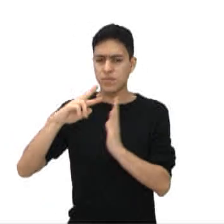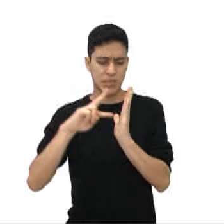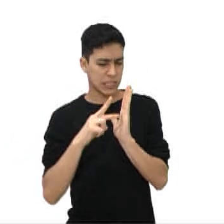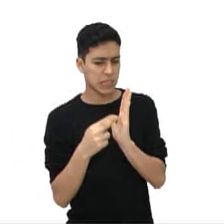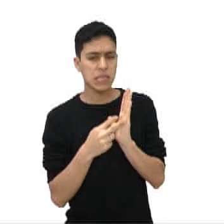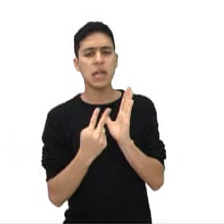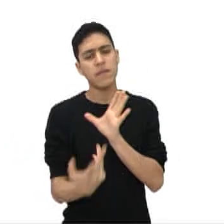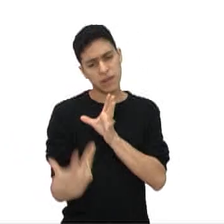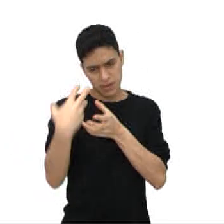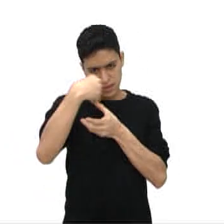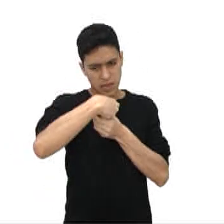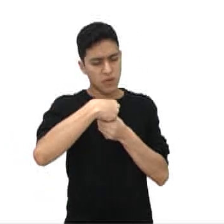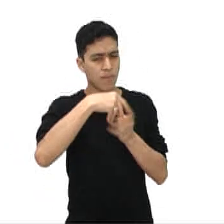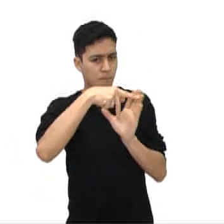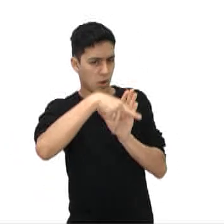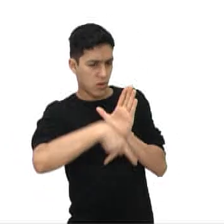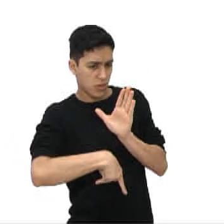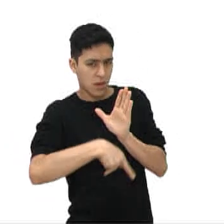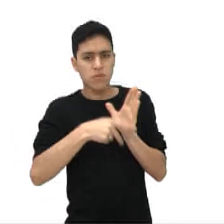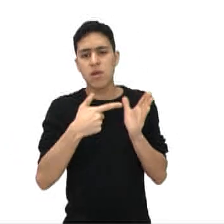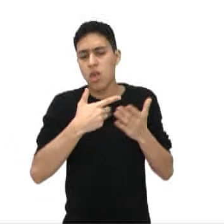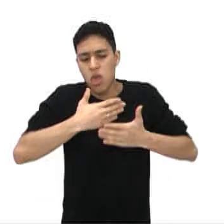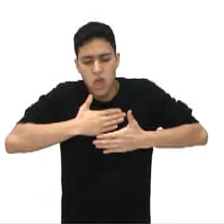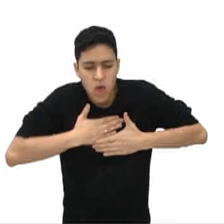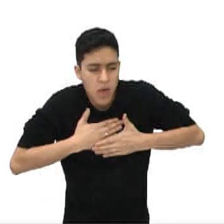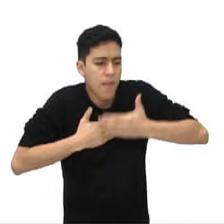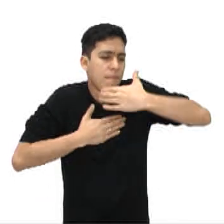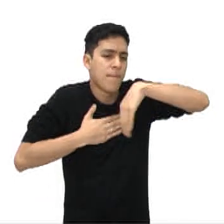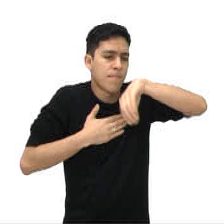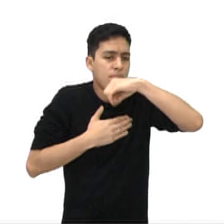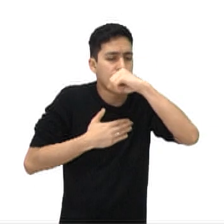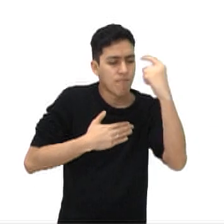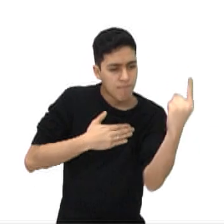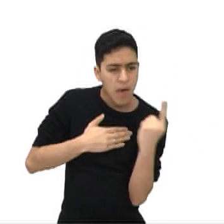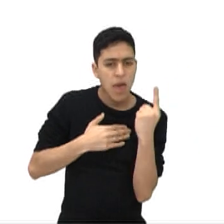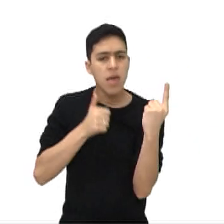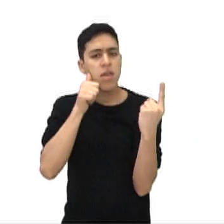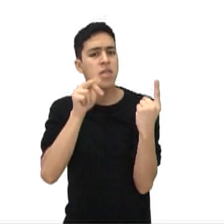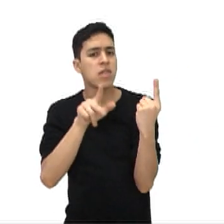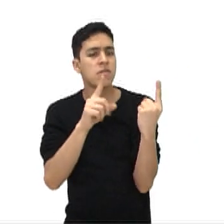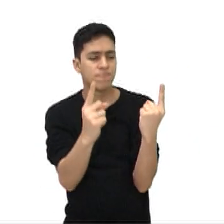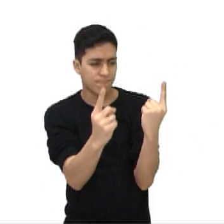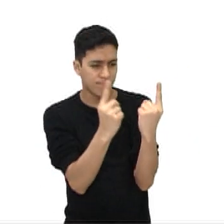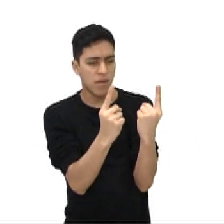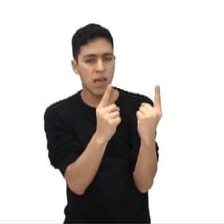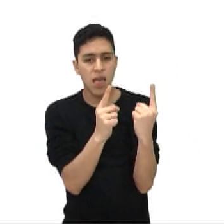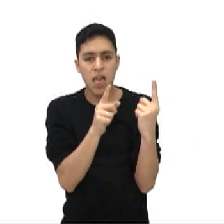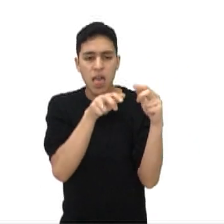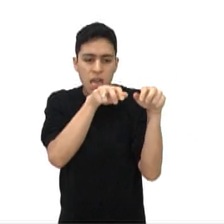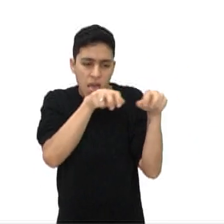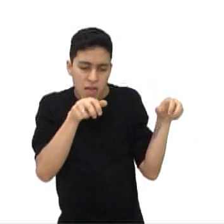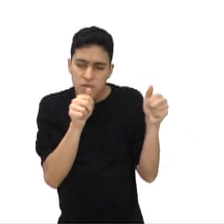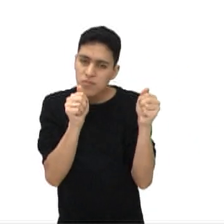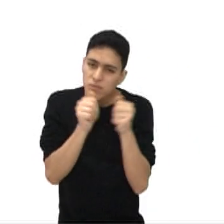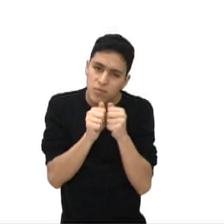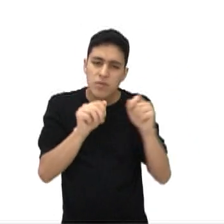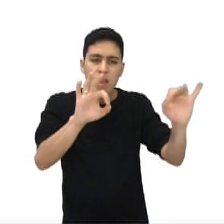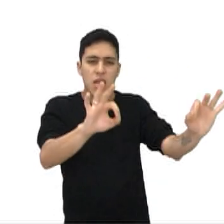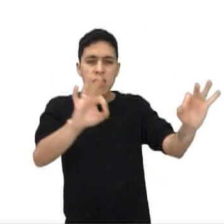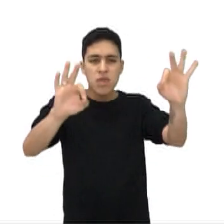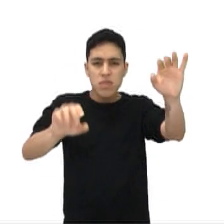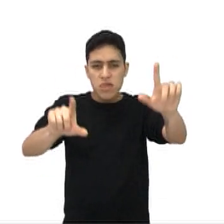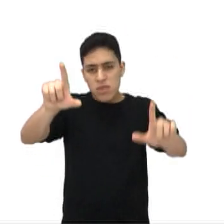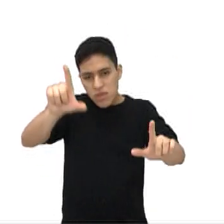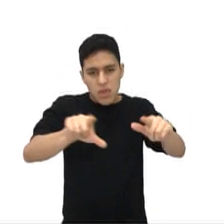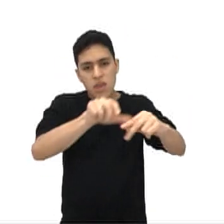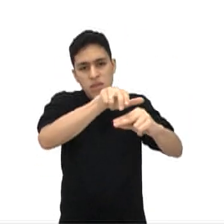do projeto. Eu gosto de me reunir com meu pai e minha irmã para vermos filmes ou séries.